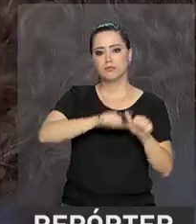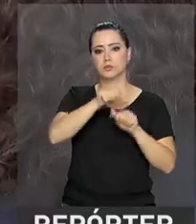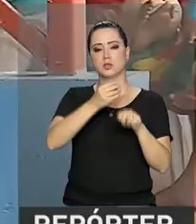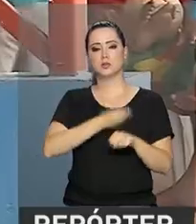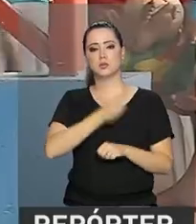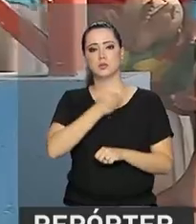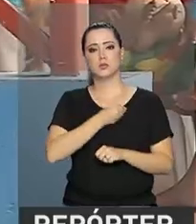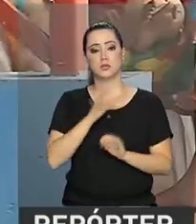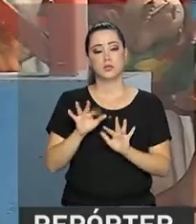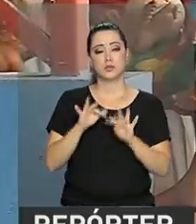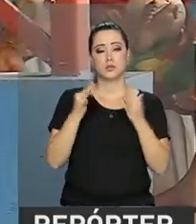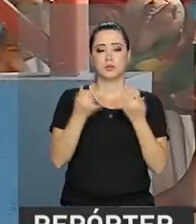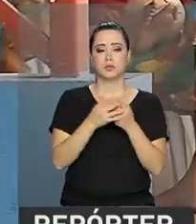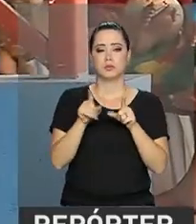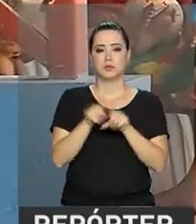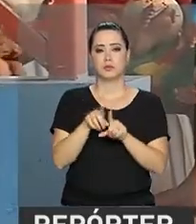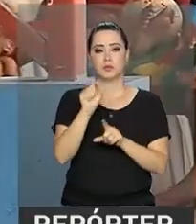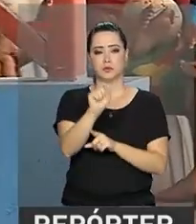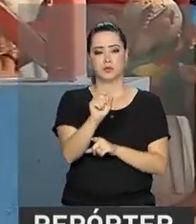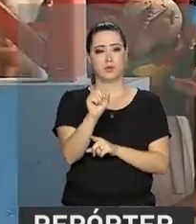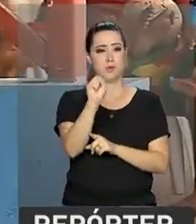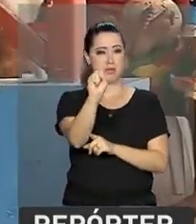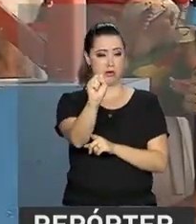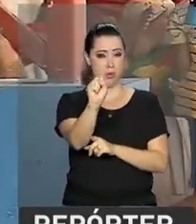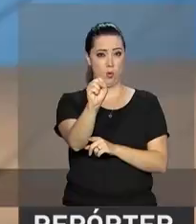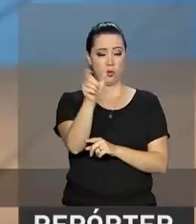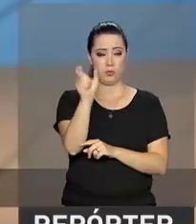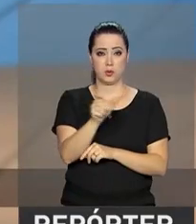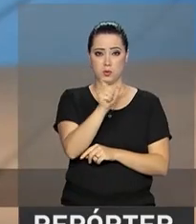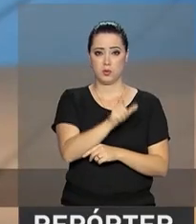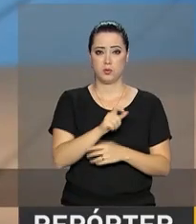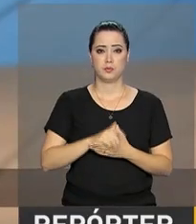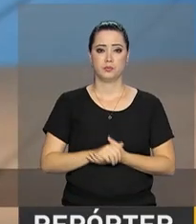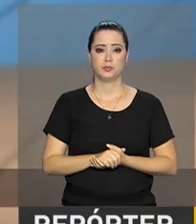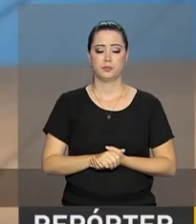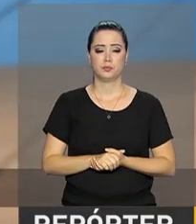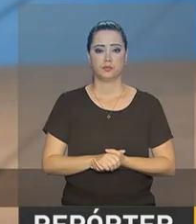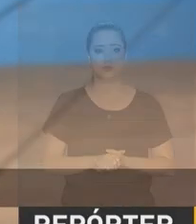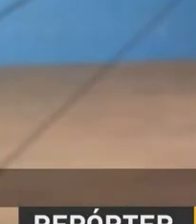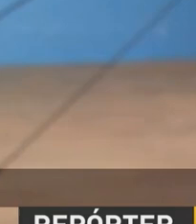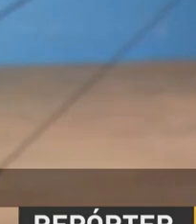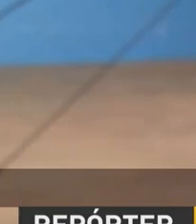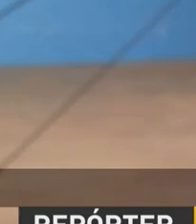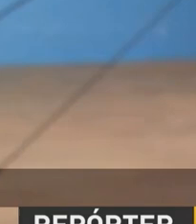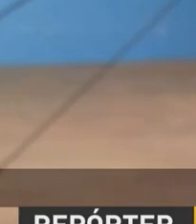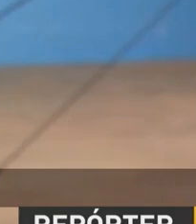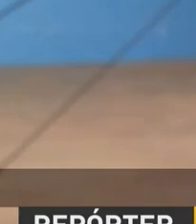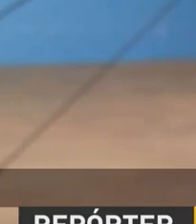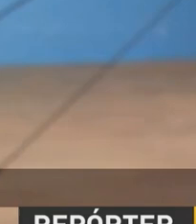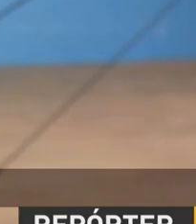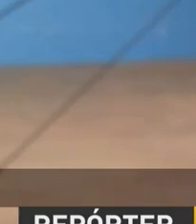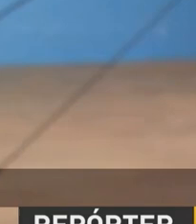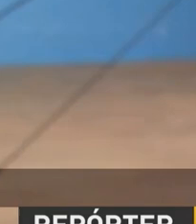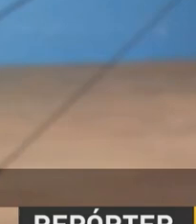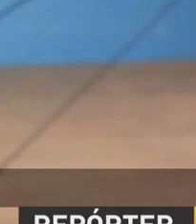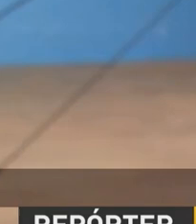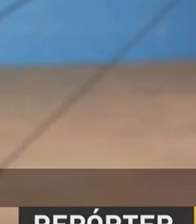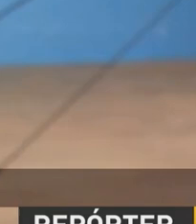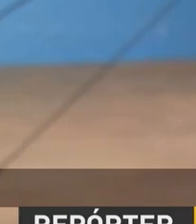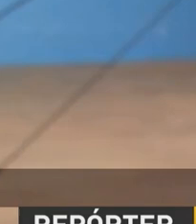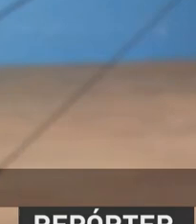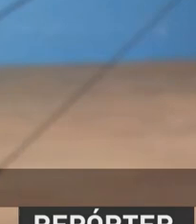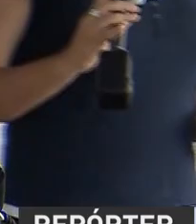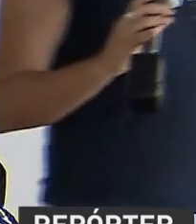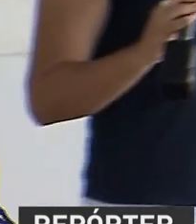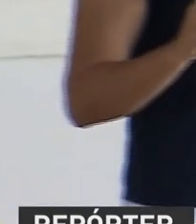para ele e outros 8 integrantes da família. Hoje estamos um pouquinho melhor que estamos em Venezuela, mas estamos buscando um